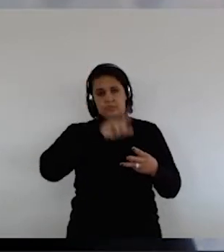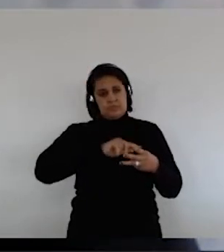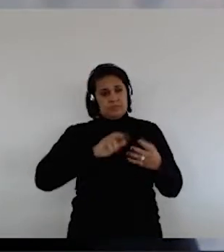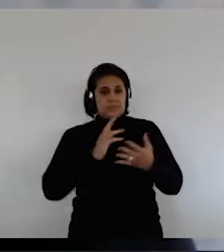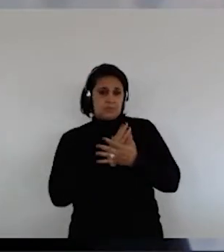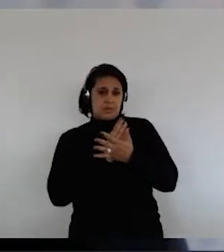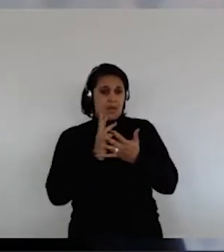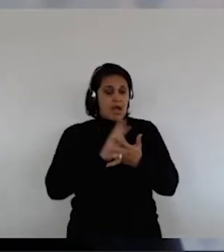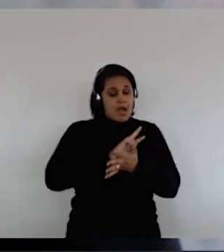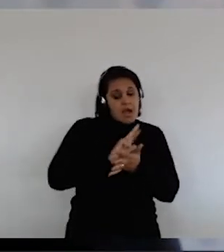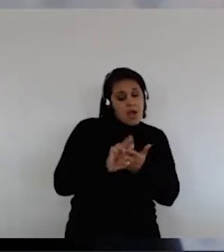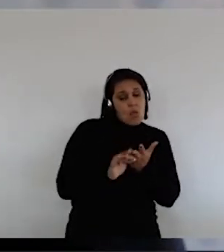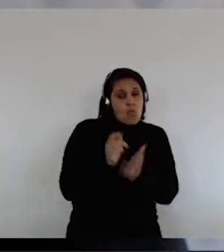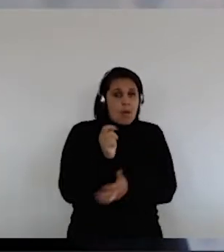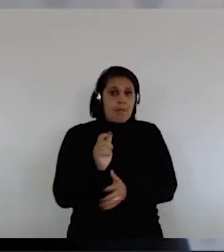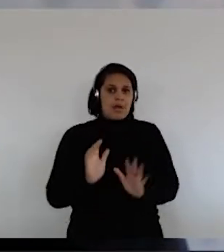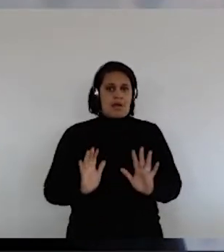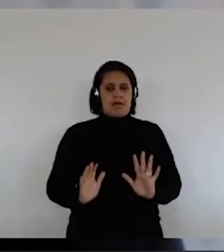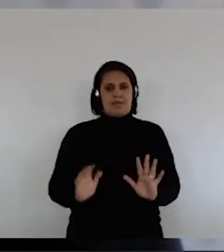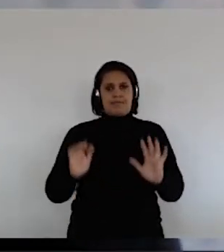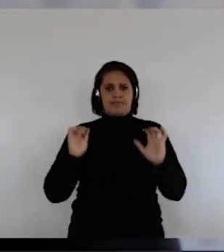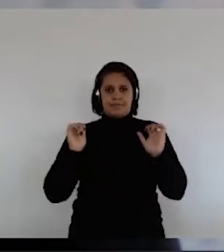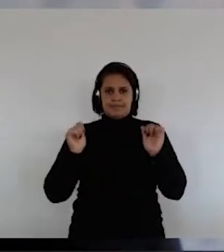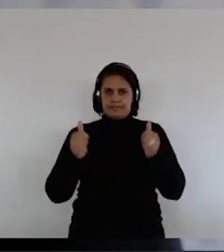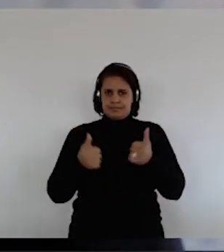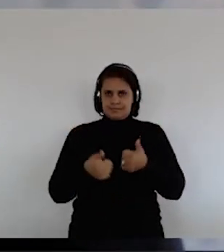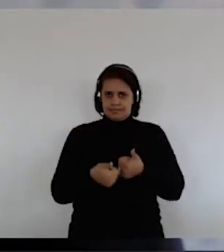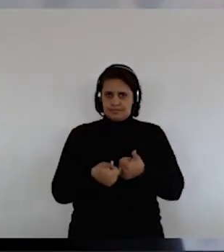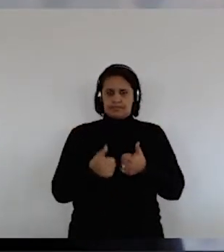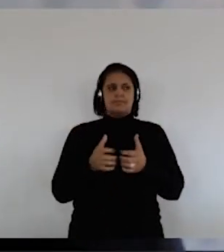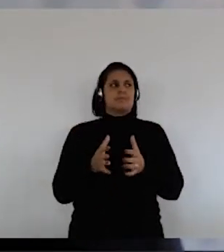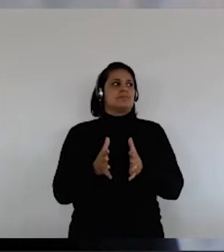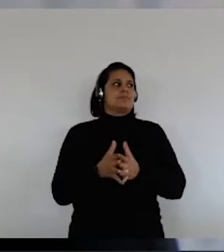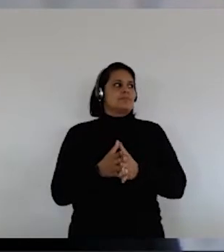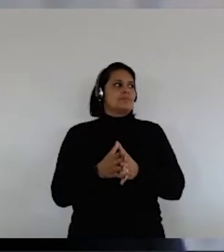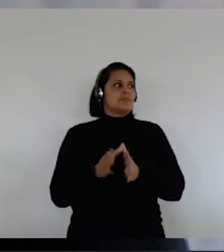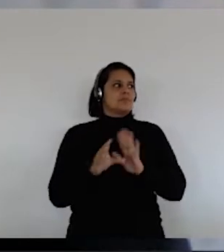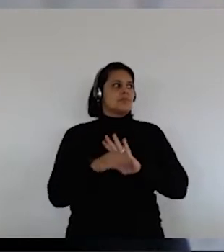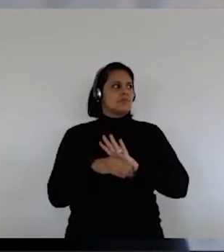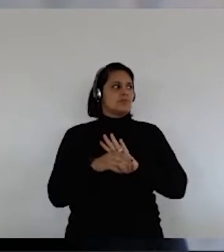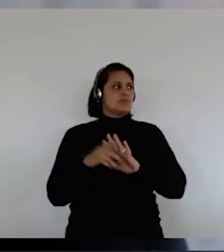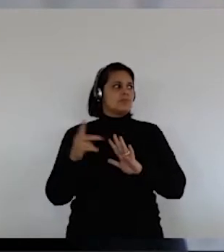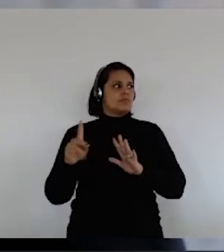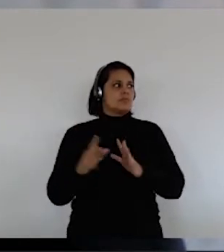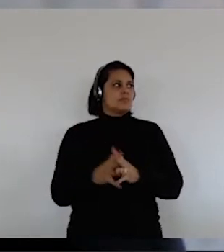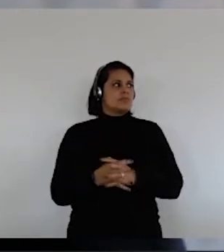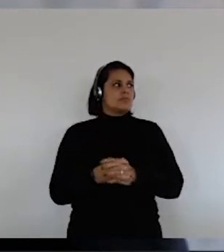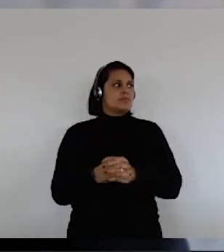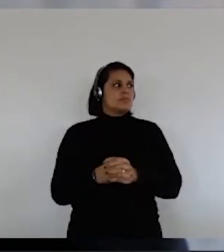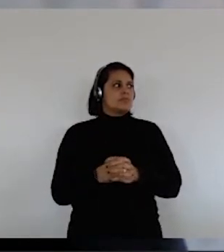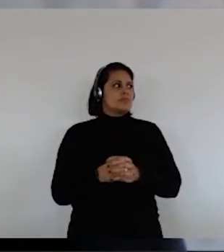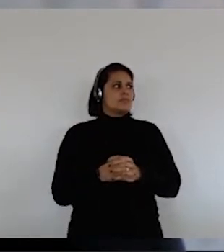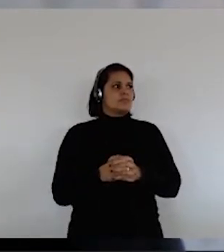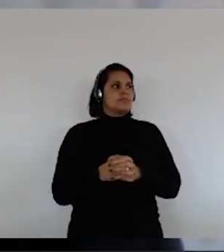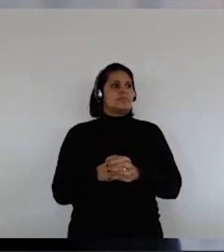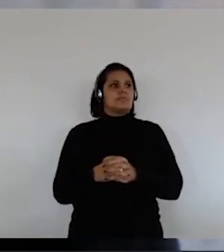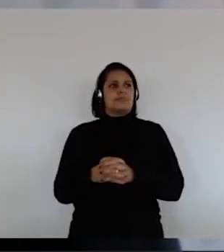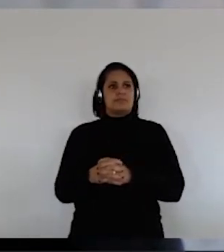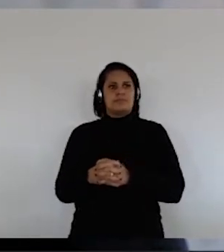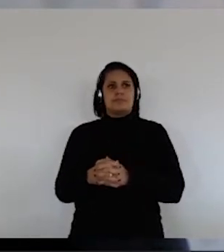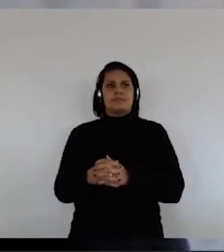citar brevemente, até porque o nosso tempo é curto, o currículo do professor. Começo com a apresentação